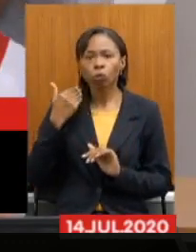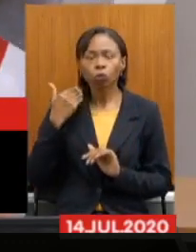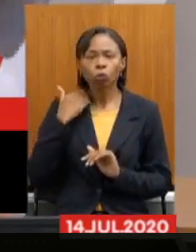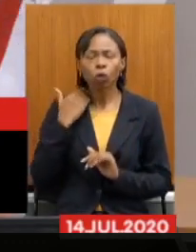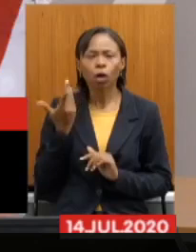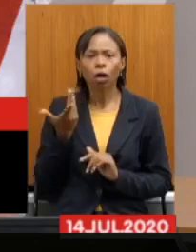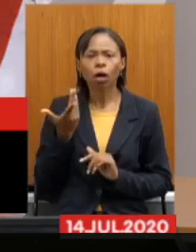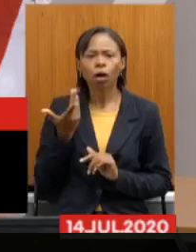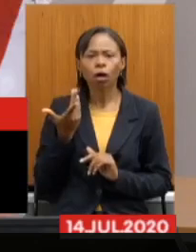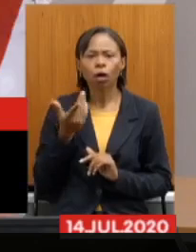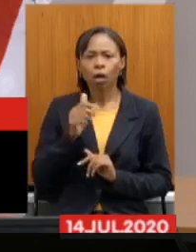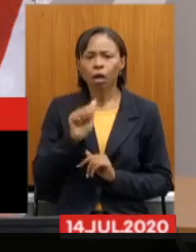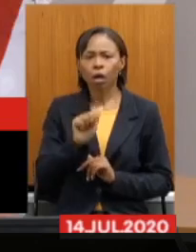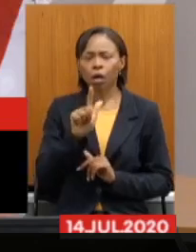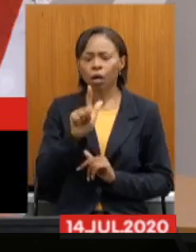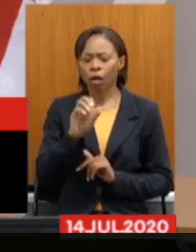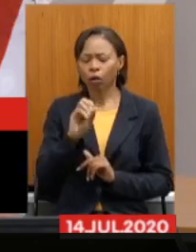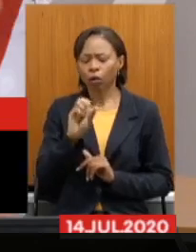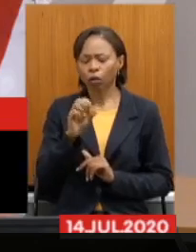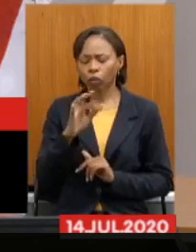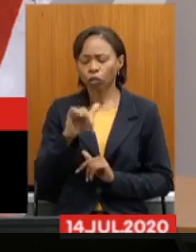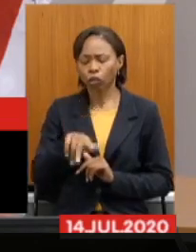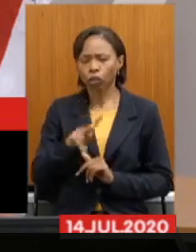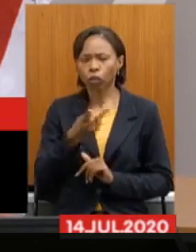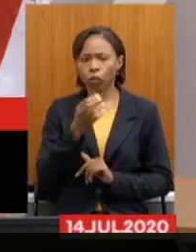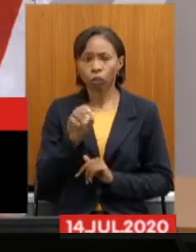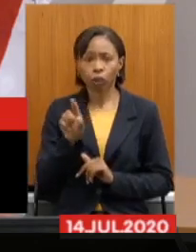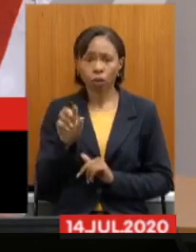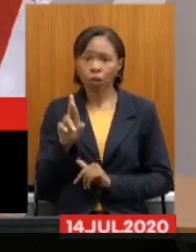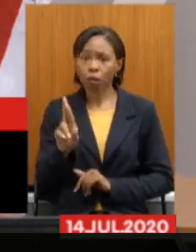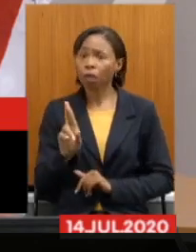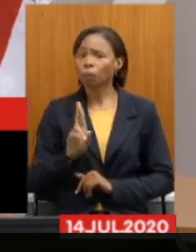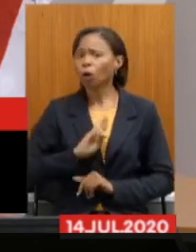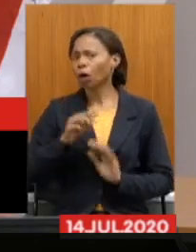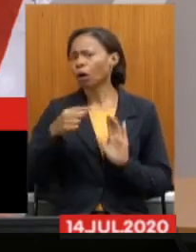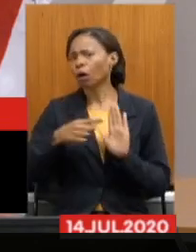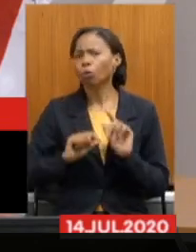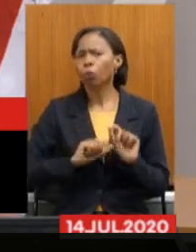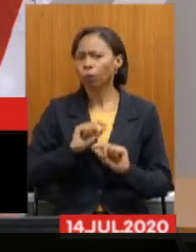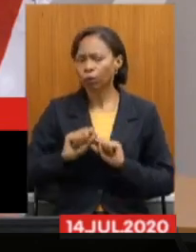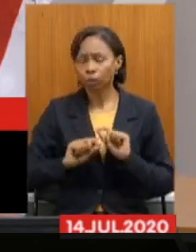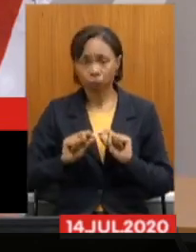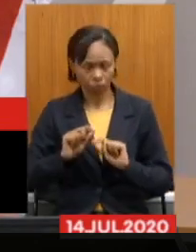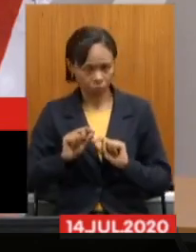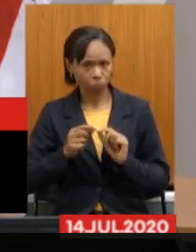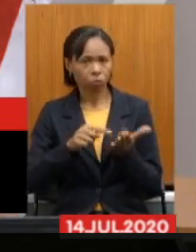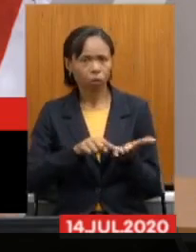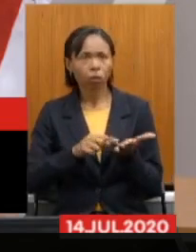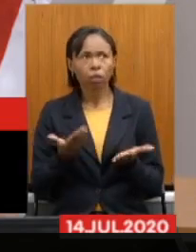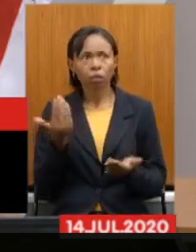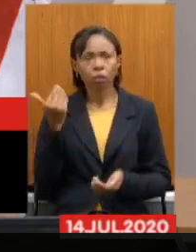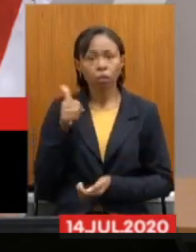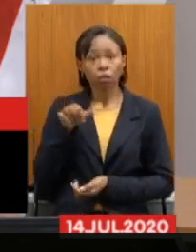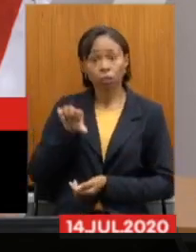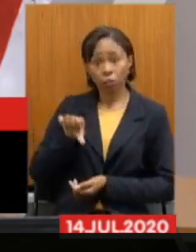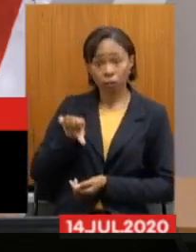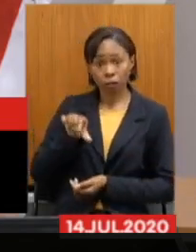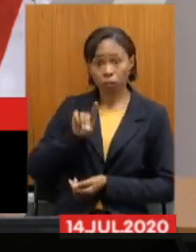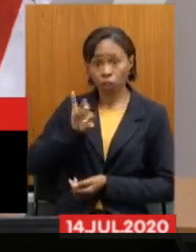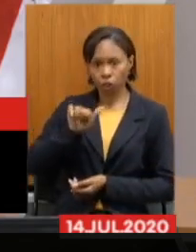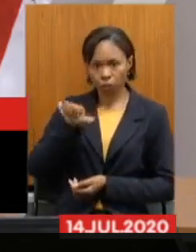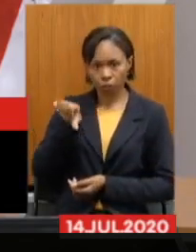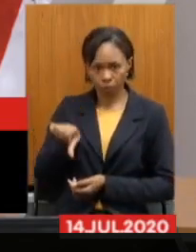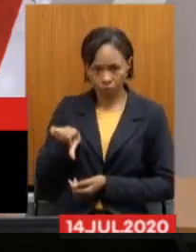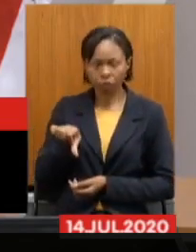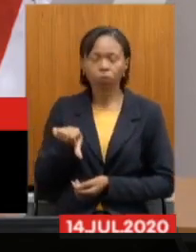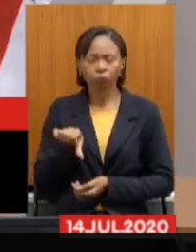Agostinho Gomes Azevedo, né? Olha como que responde para nós. Diante do exposto, isso aqui foi dia 9, diante